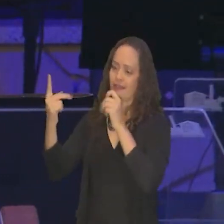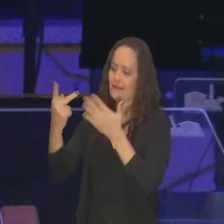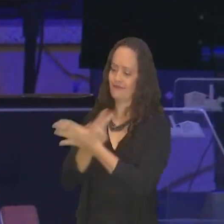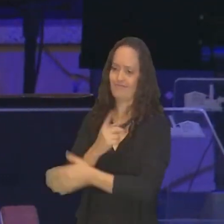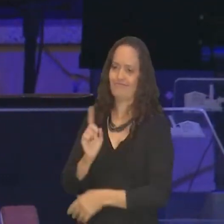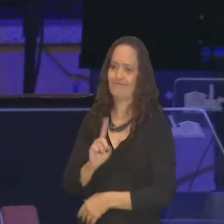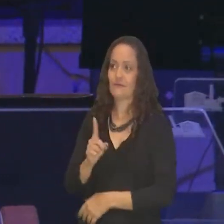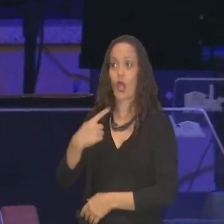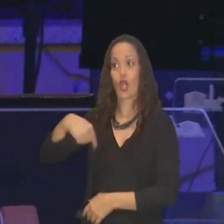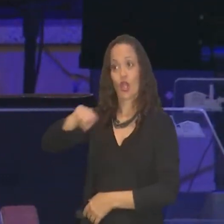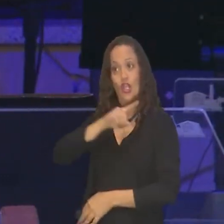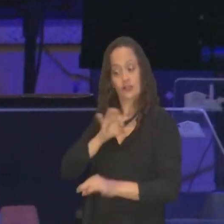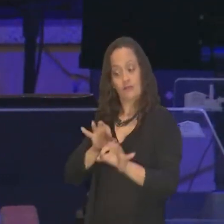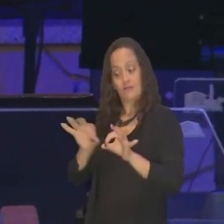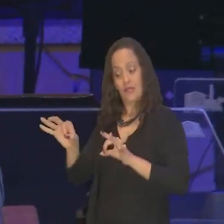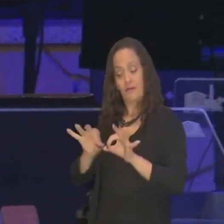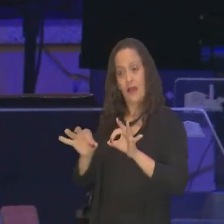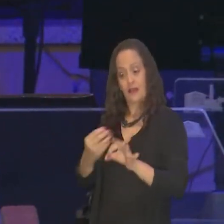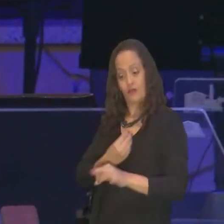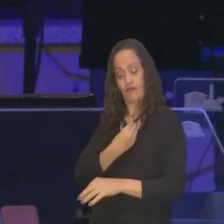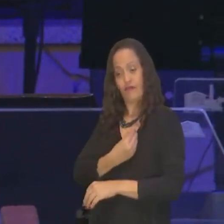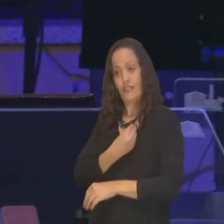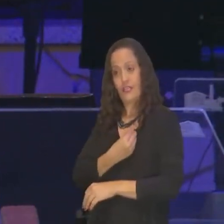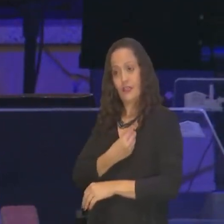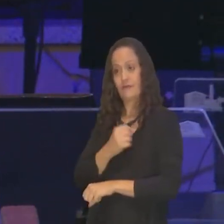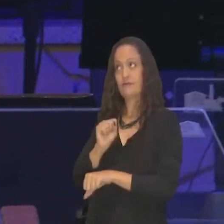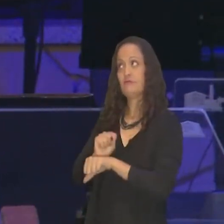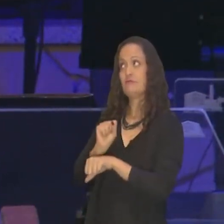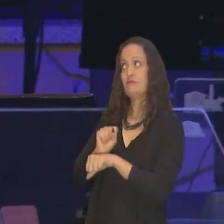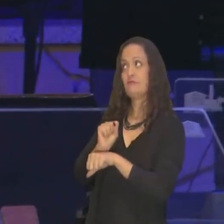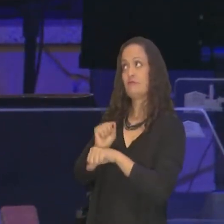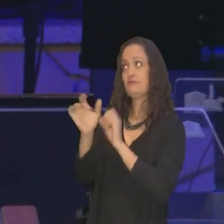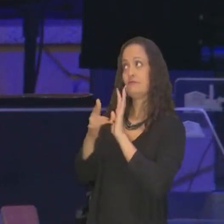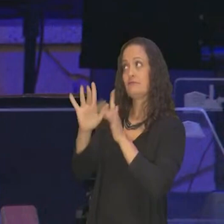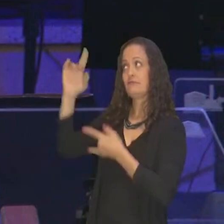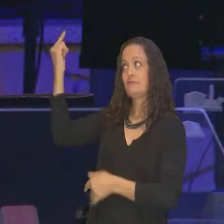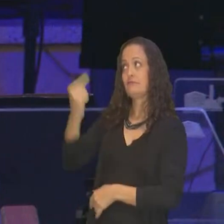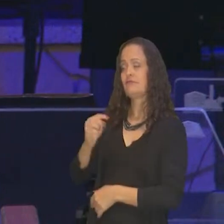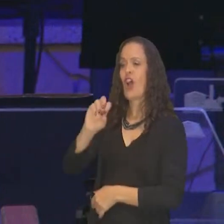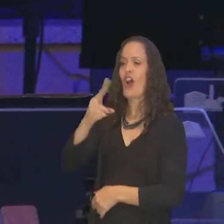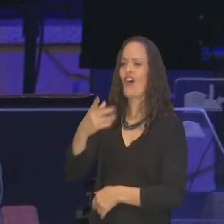nos preparamos ou a gente fica brincando